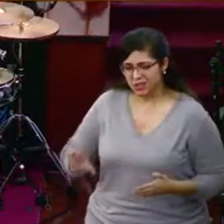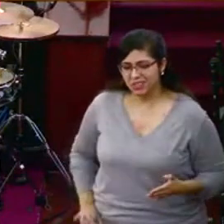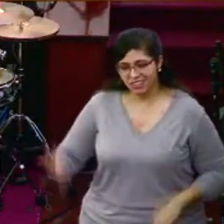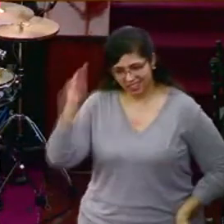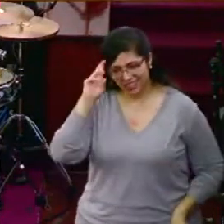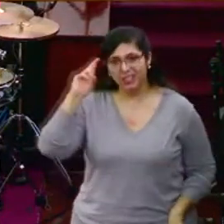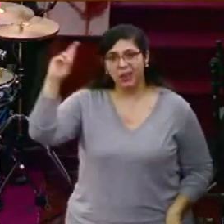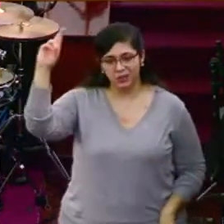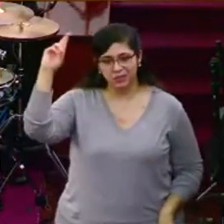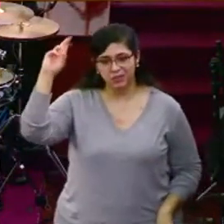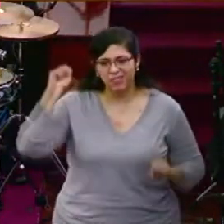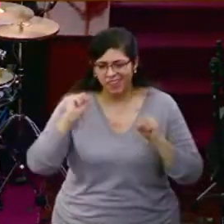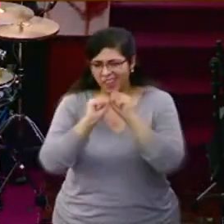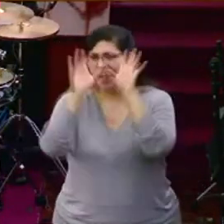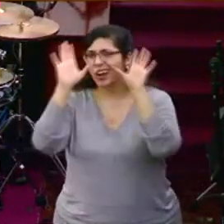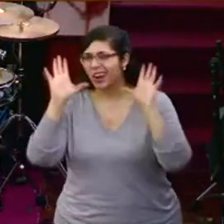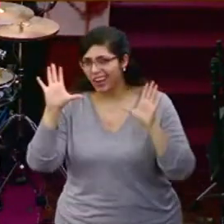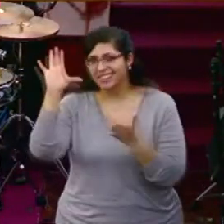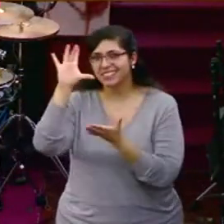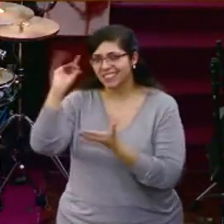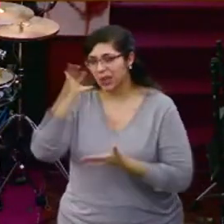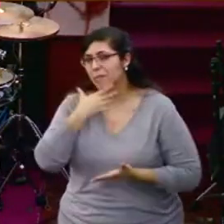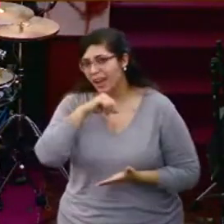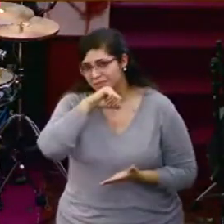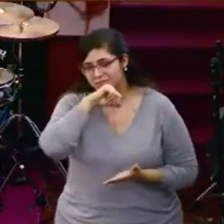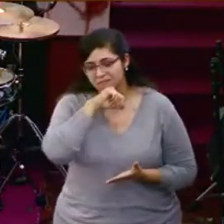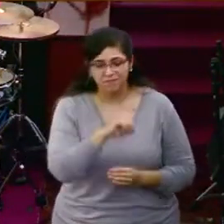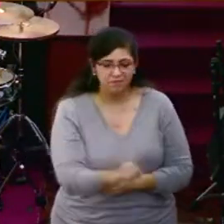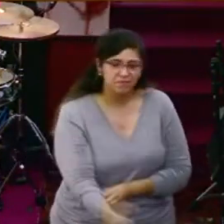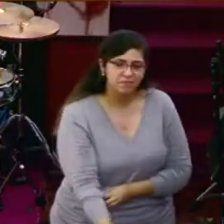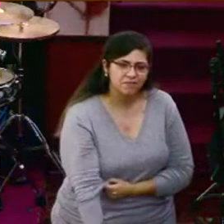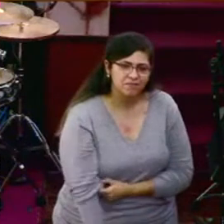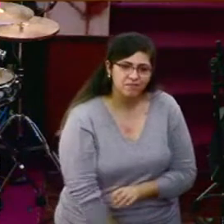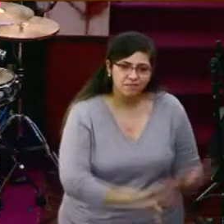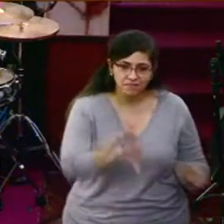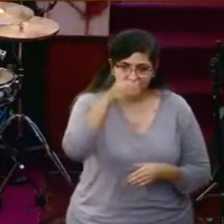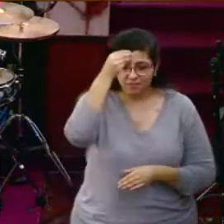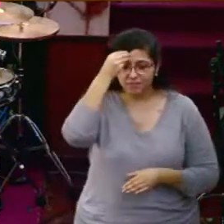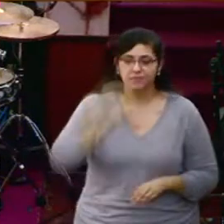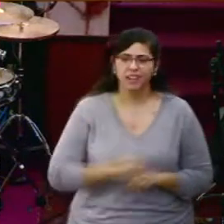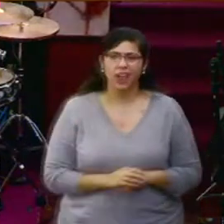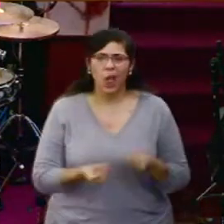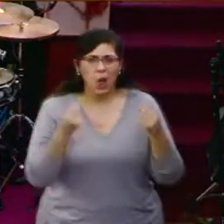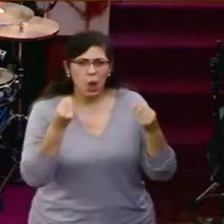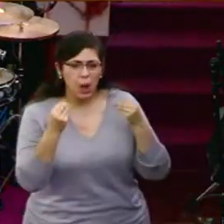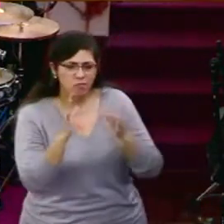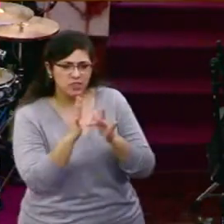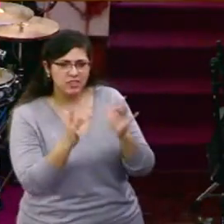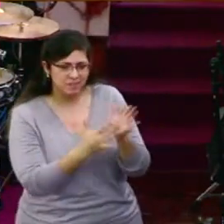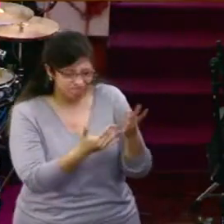para a glória de deus pai a pergunta é como jesus suportou tanta aflição